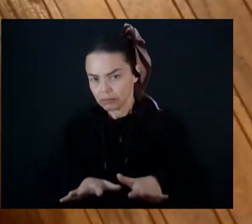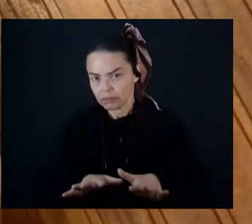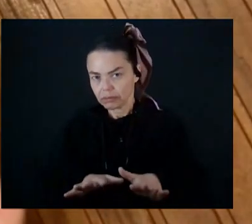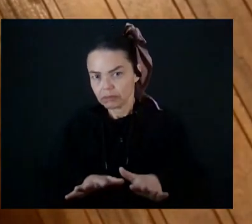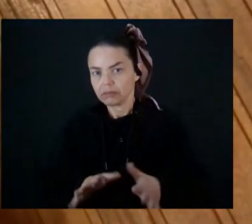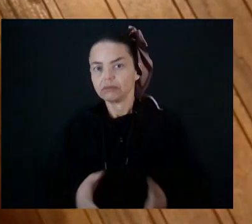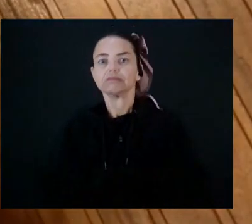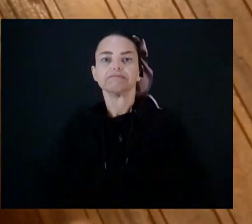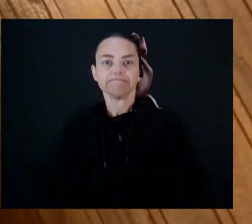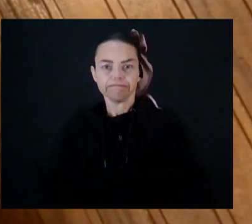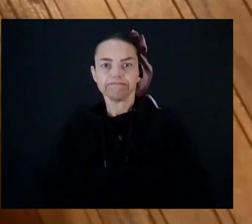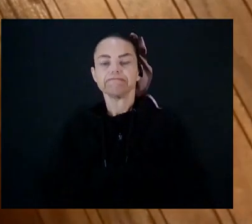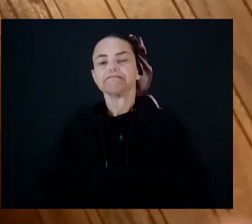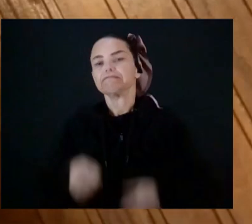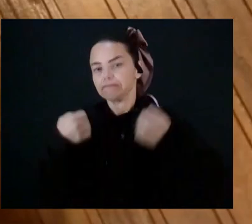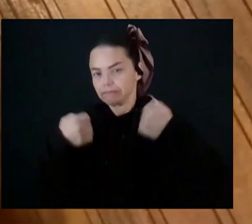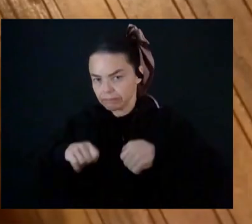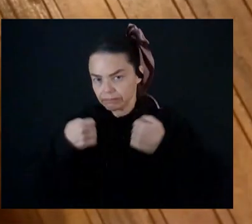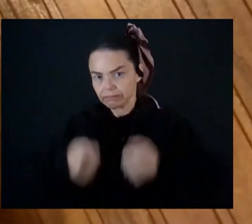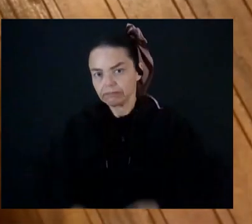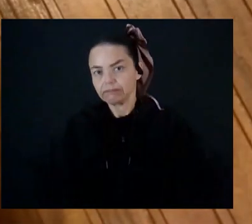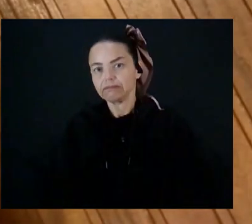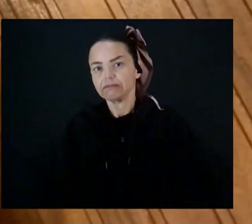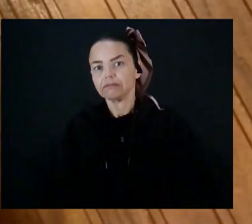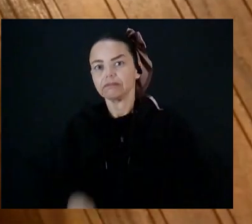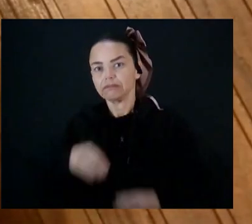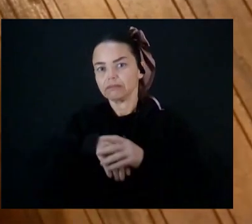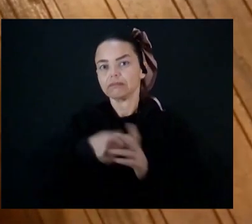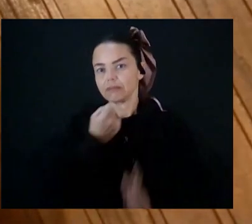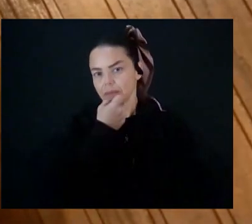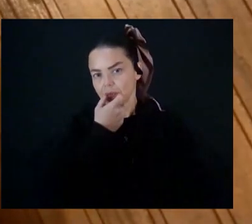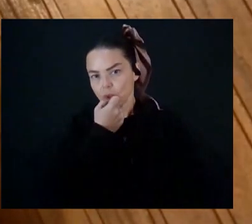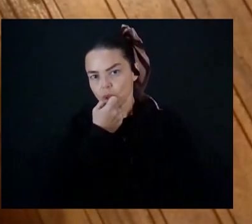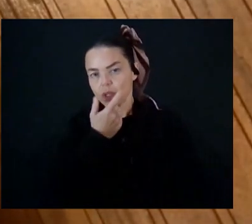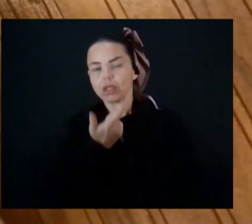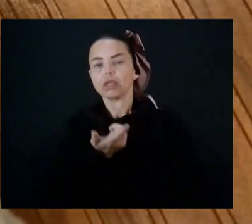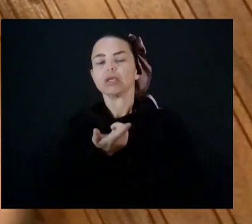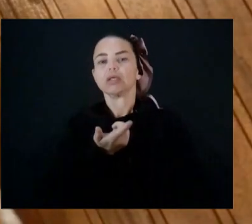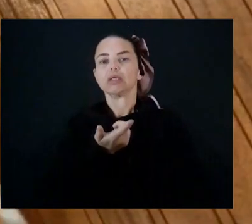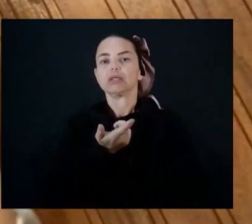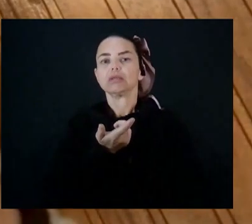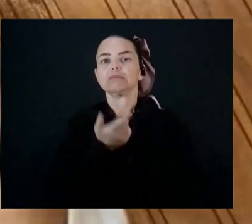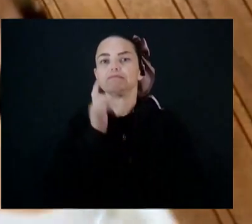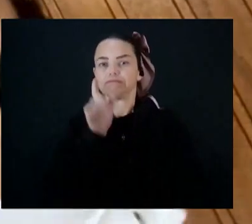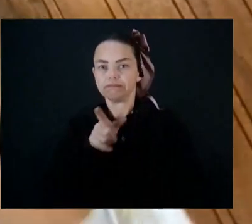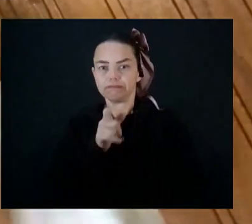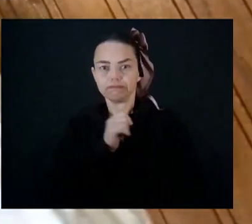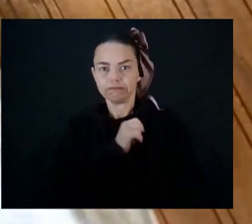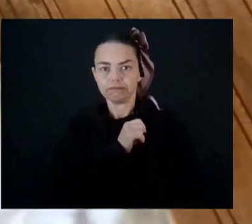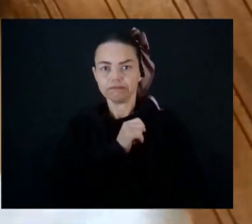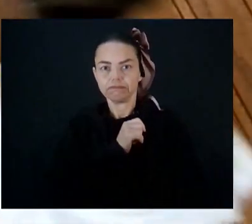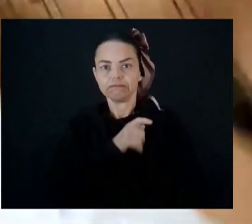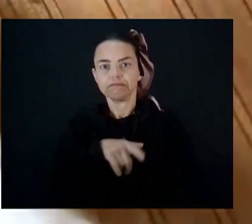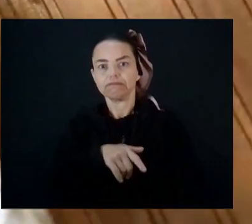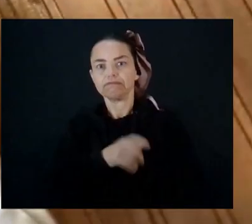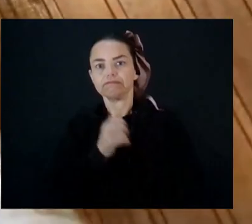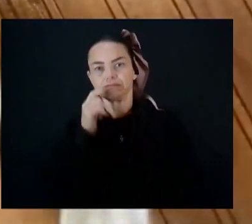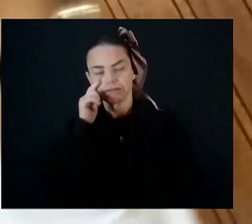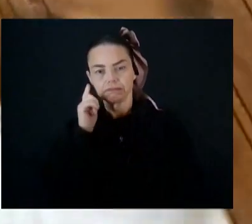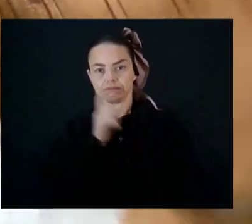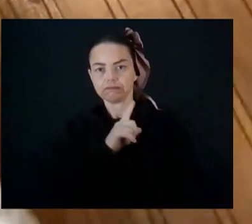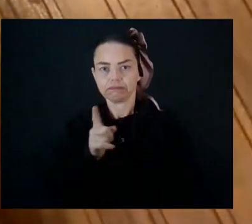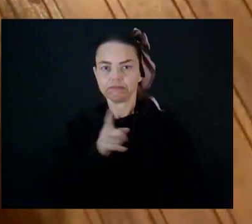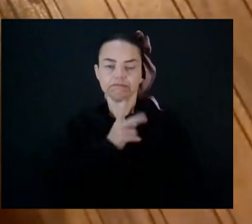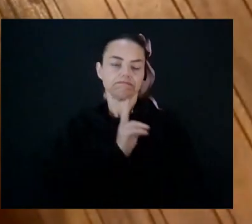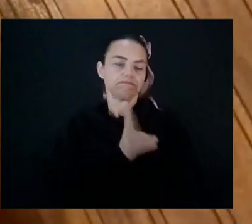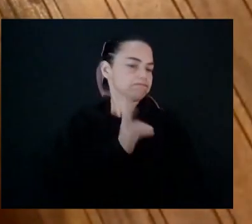a gente precisa introduzir uma medicação de caráter talvez sazonal, não contínuo, não para o